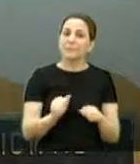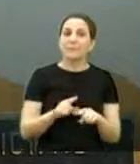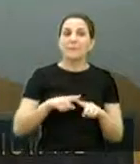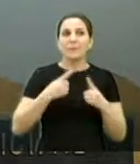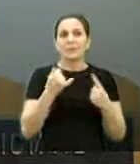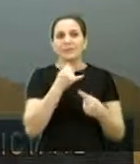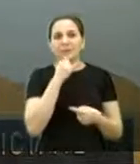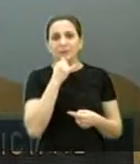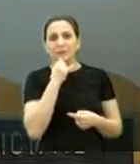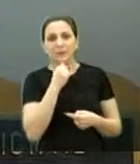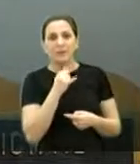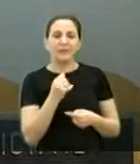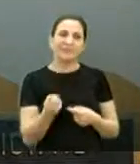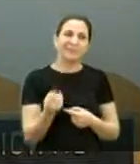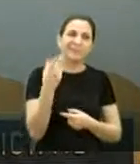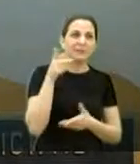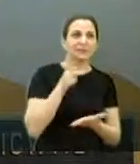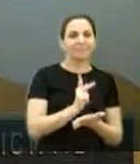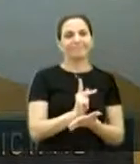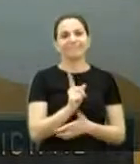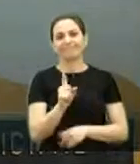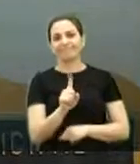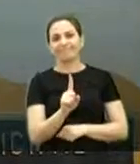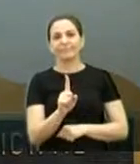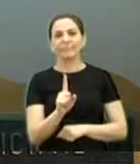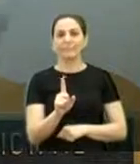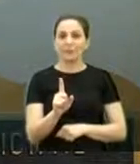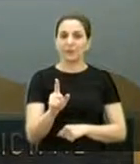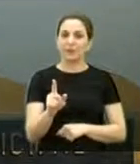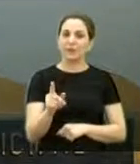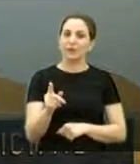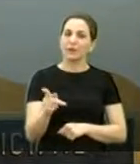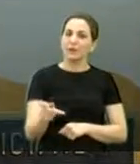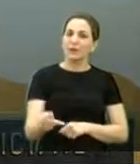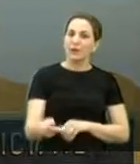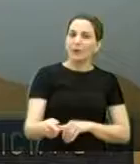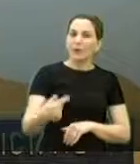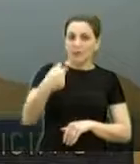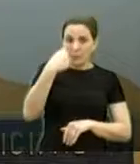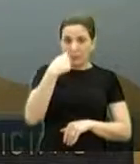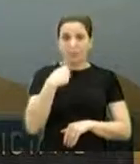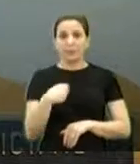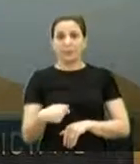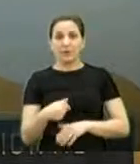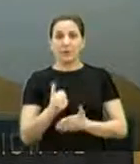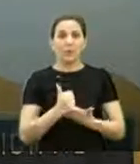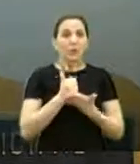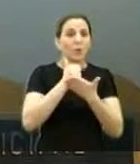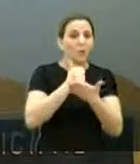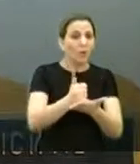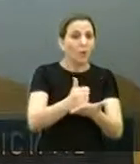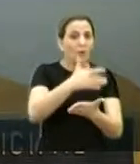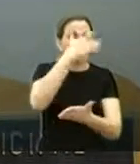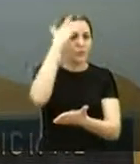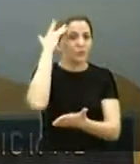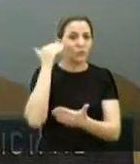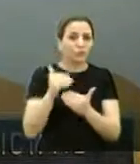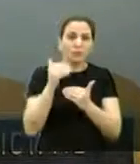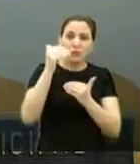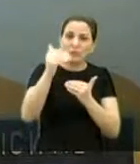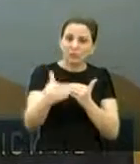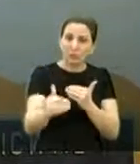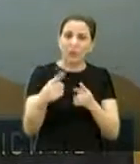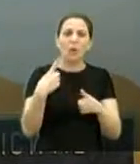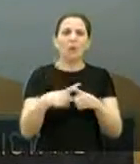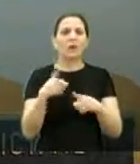nem sempre isso acontece. E aí, assim, digo por mim, eu apoio o candidato de fora, sim, por que não? Né? Eu acho que o mínimo que a